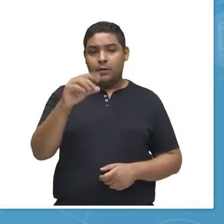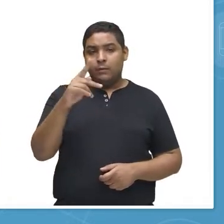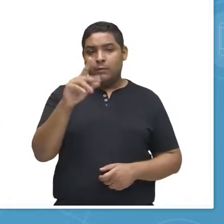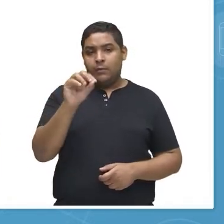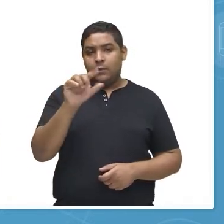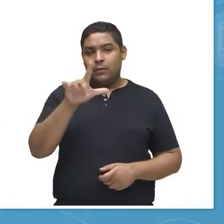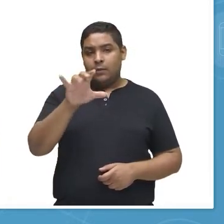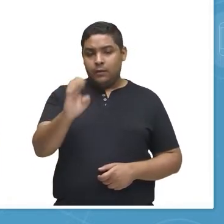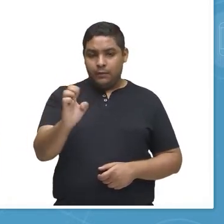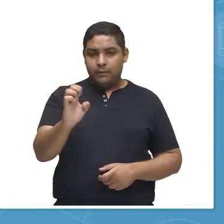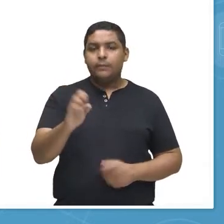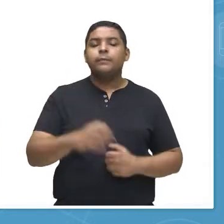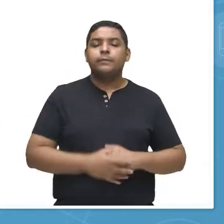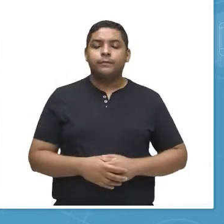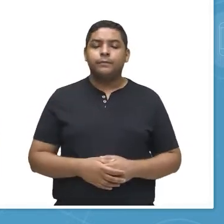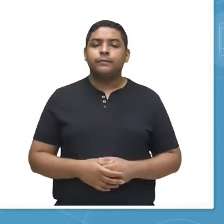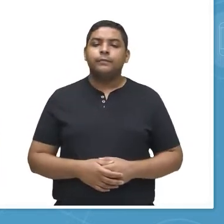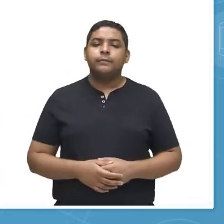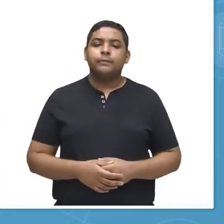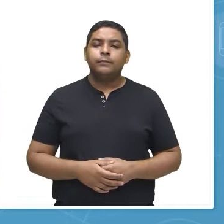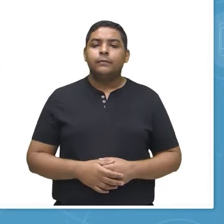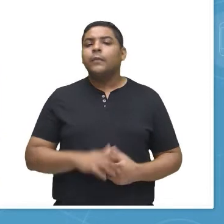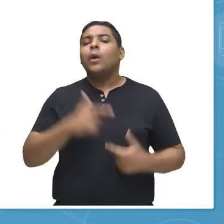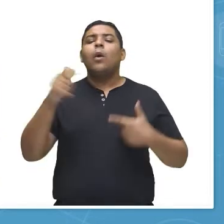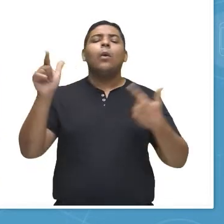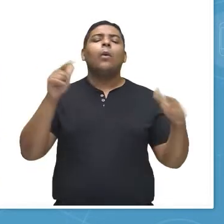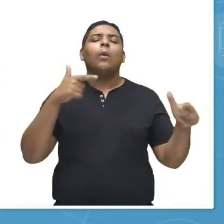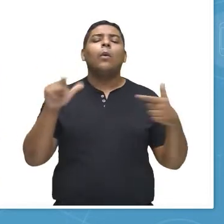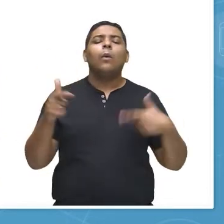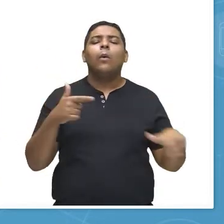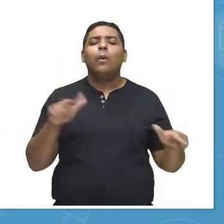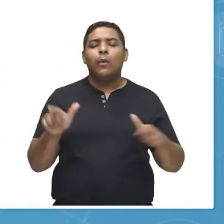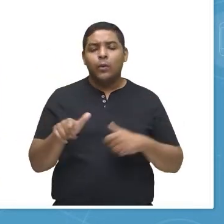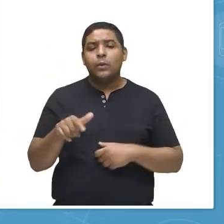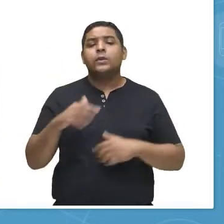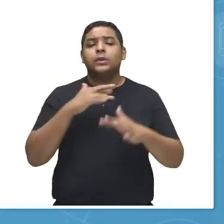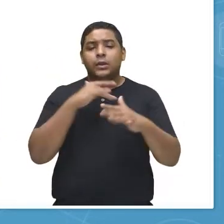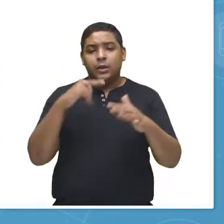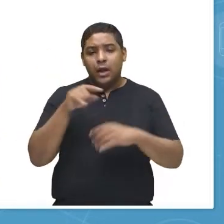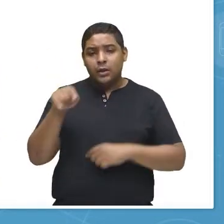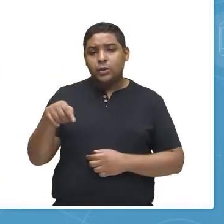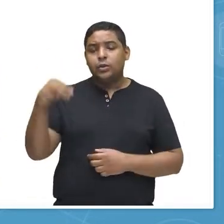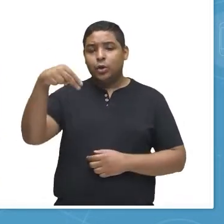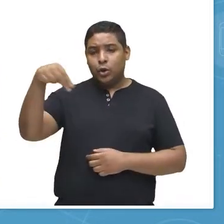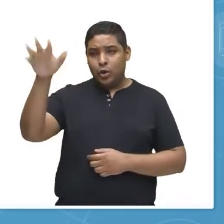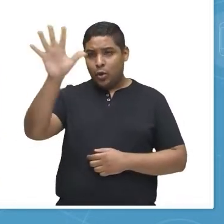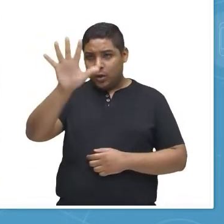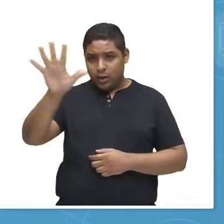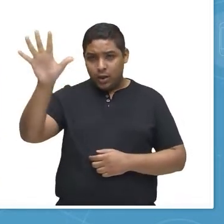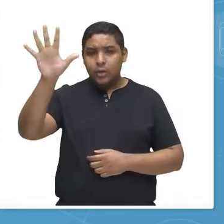metrópole. Outras cidades do Nordeste, por exemplo, você pode observar aqui no mapinha, ó,